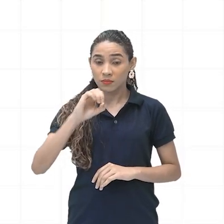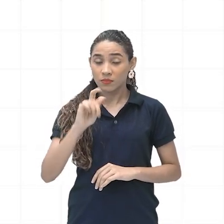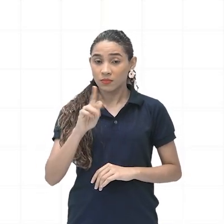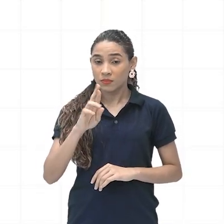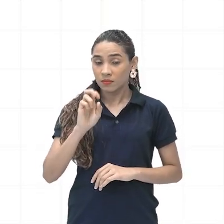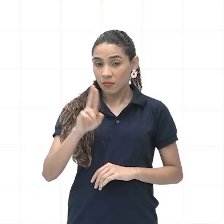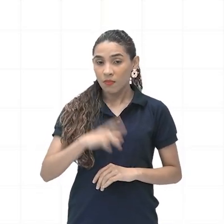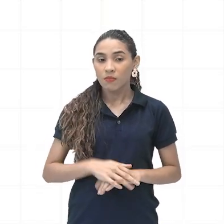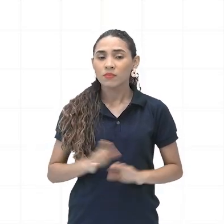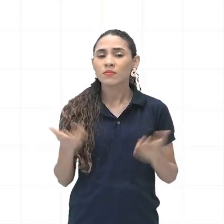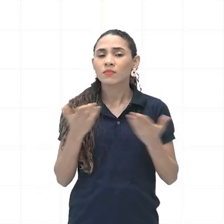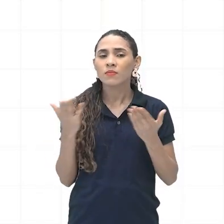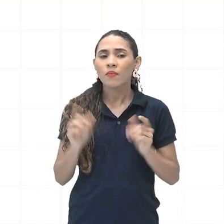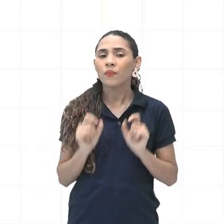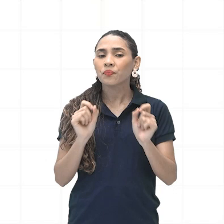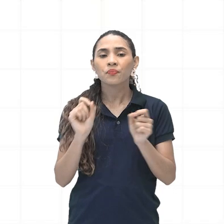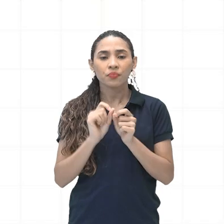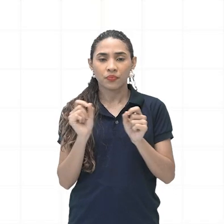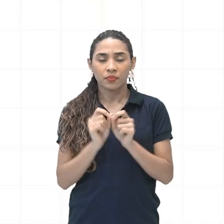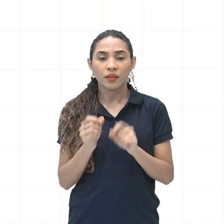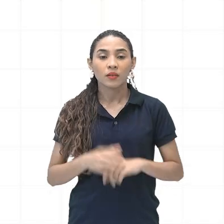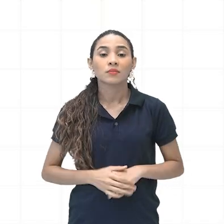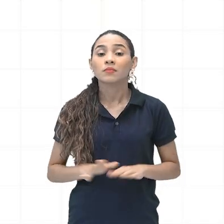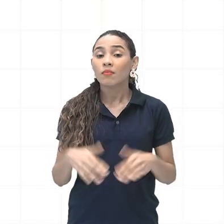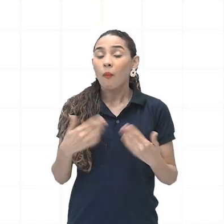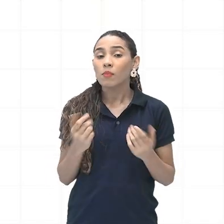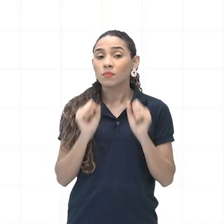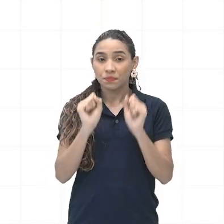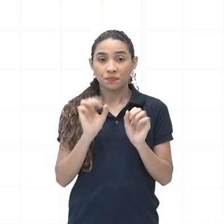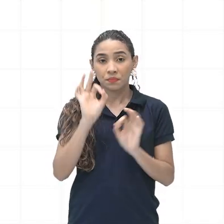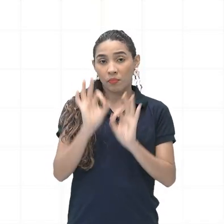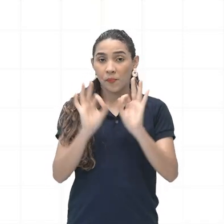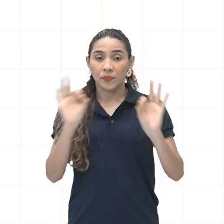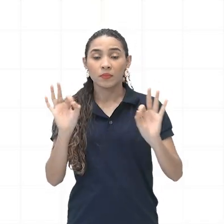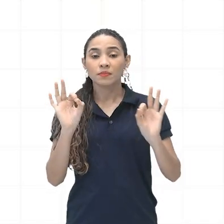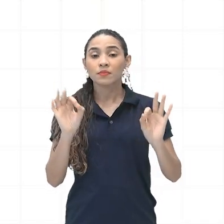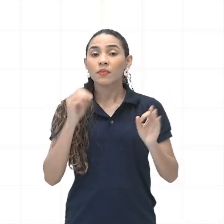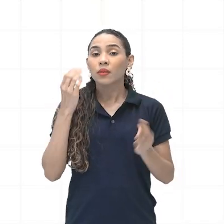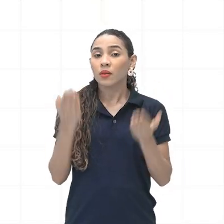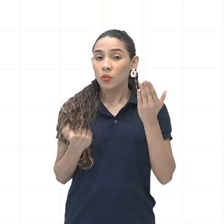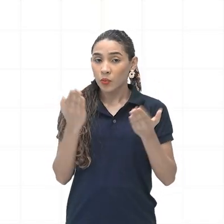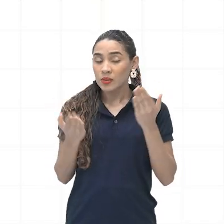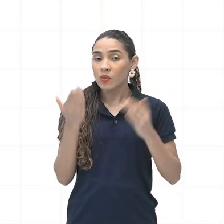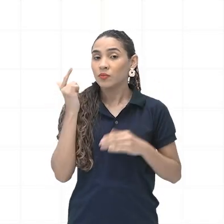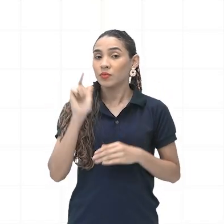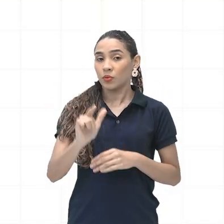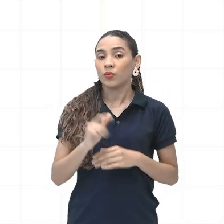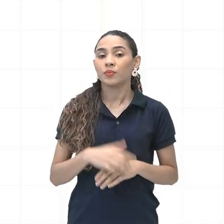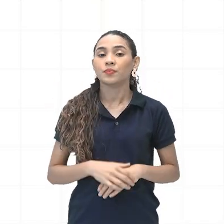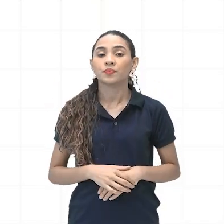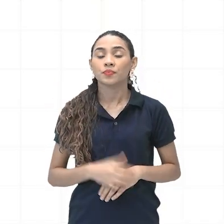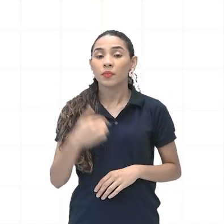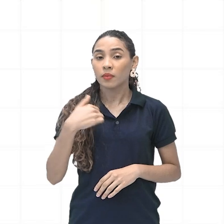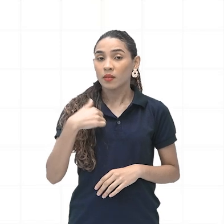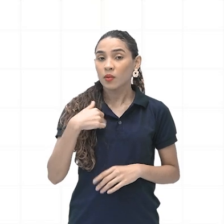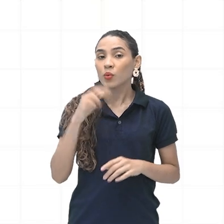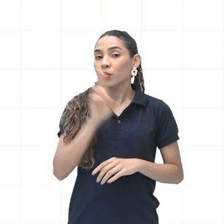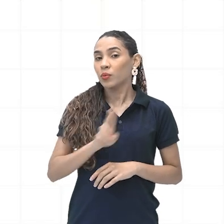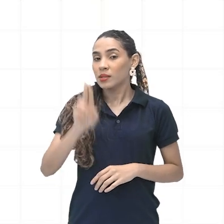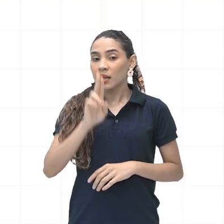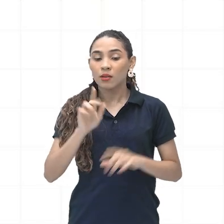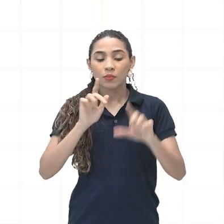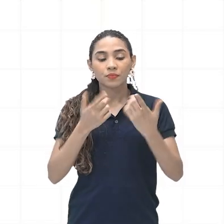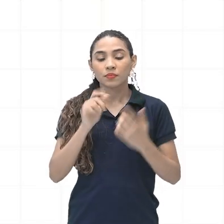graus. E agora, professor, o que é que nós podemos fazer? Nós podemos armar essa proporção. Novamente, eu vou pegar o